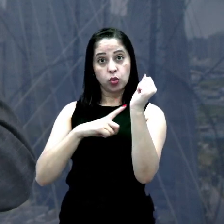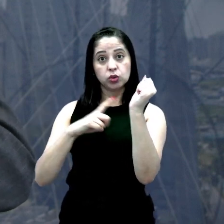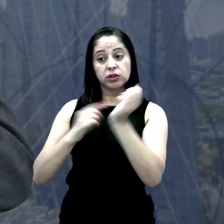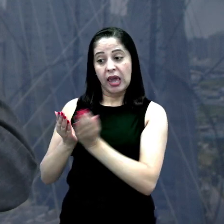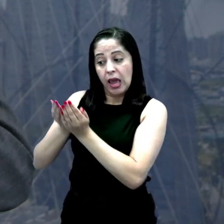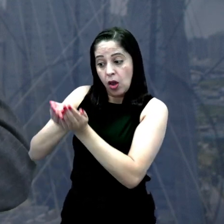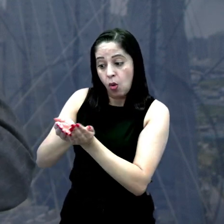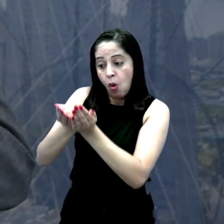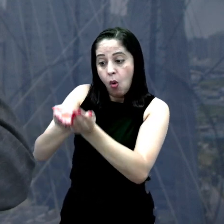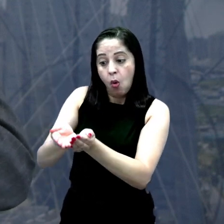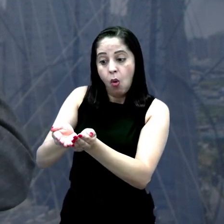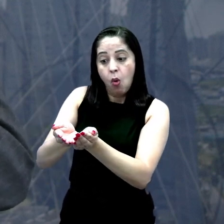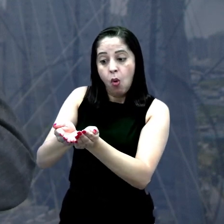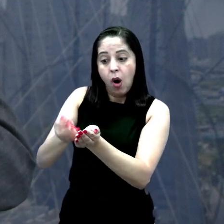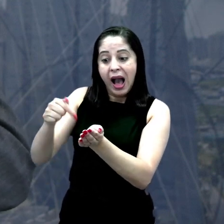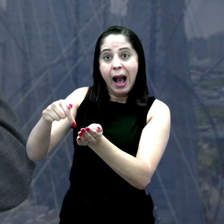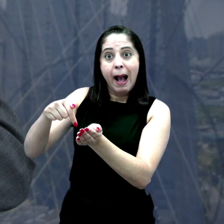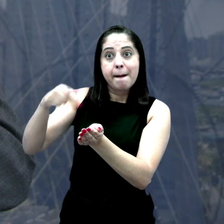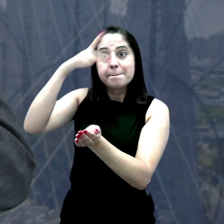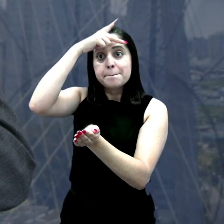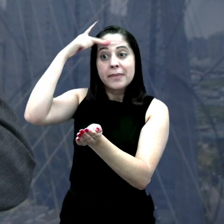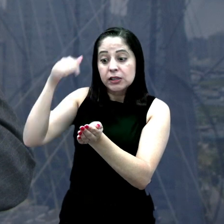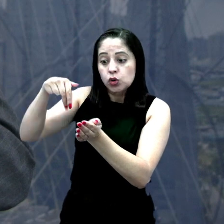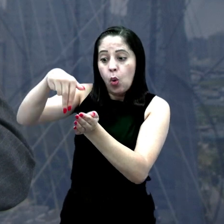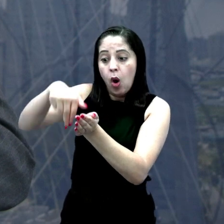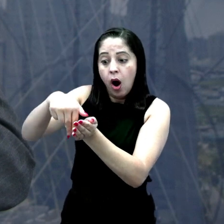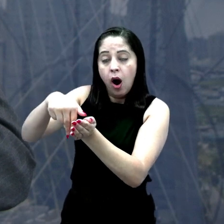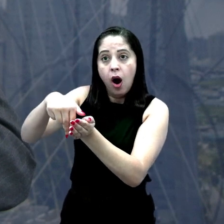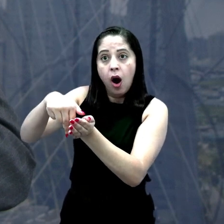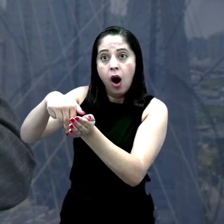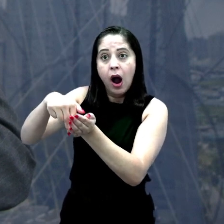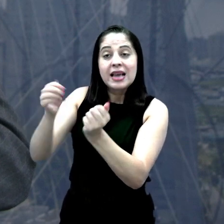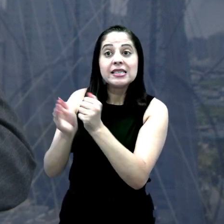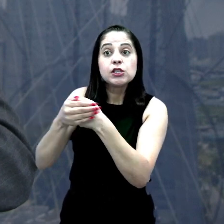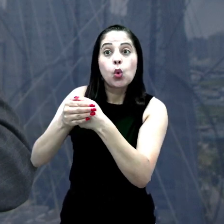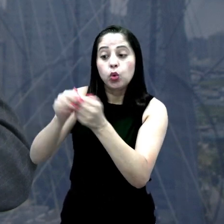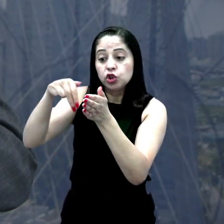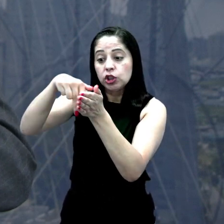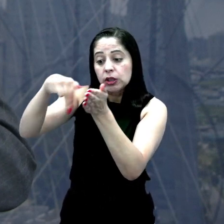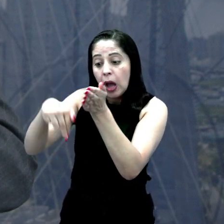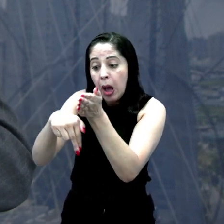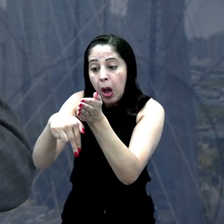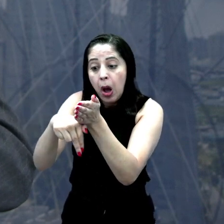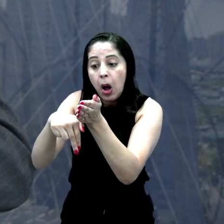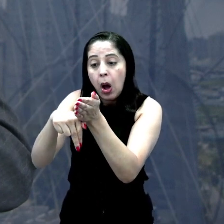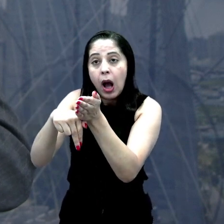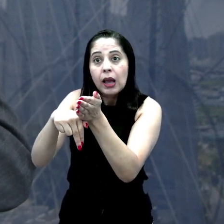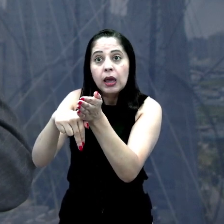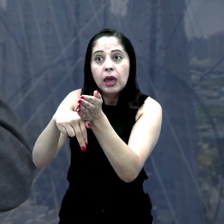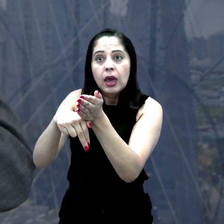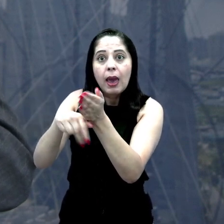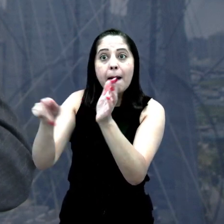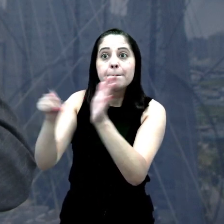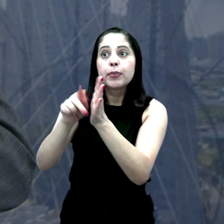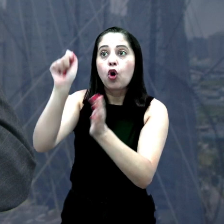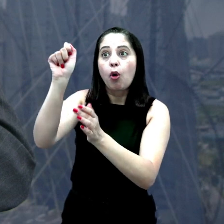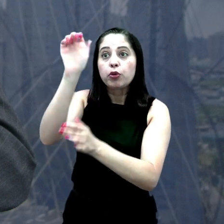de refúgio, já entra uma autoridade também judicial para poder, né, abarcar se enquadra ou